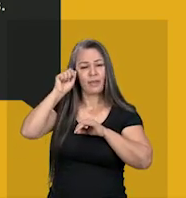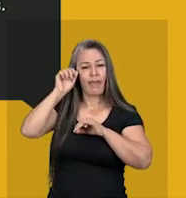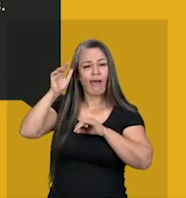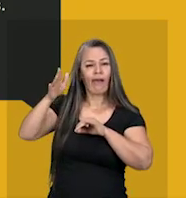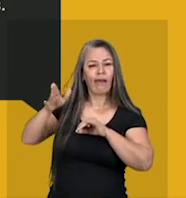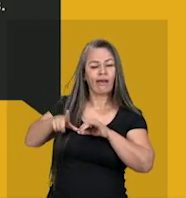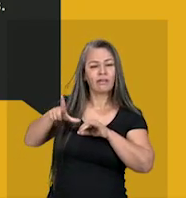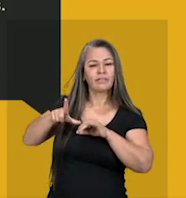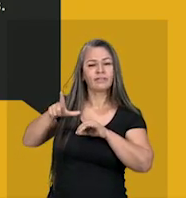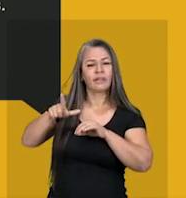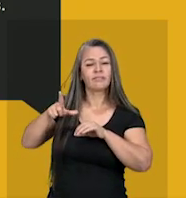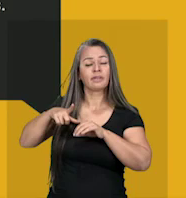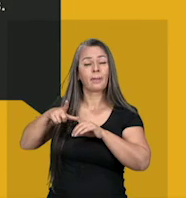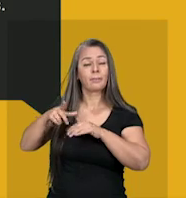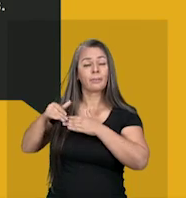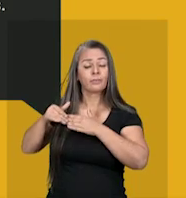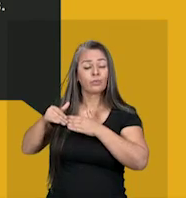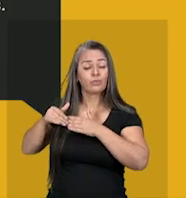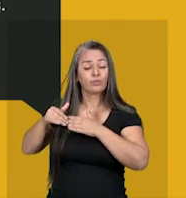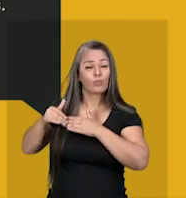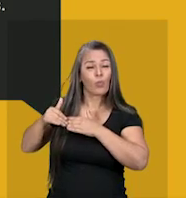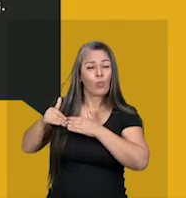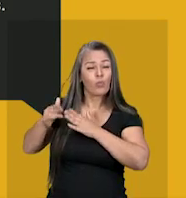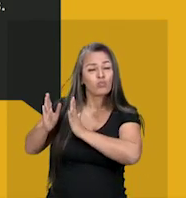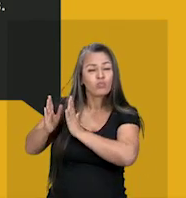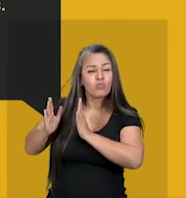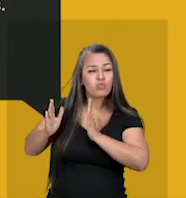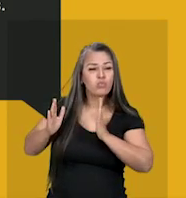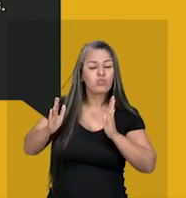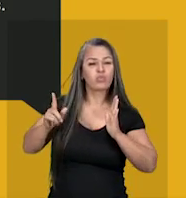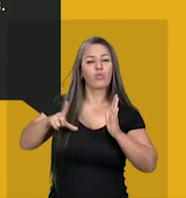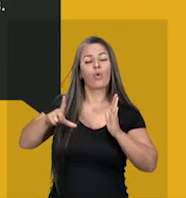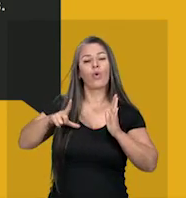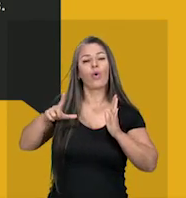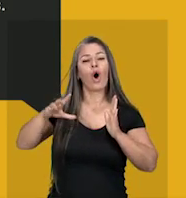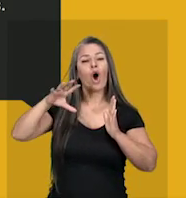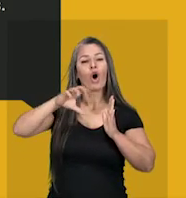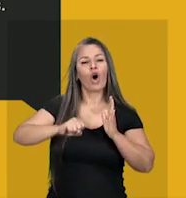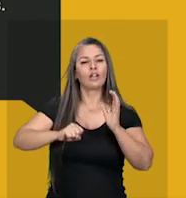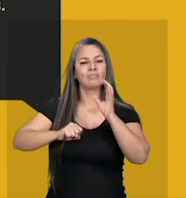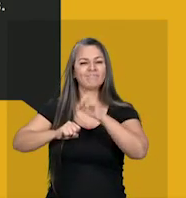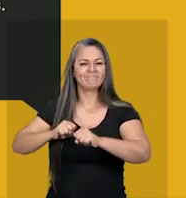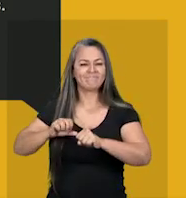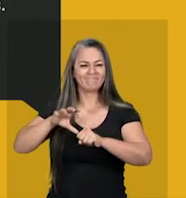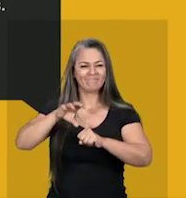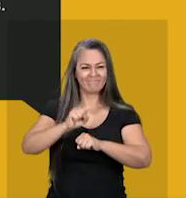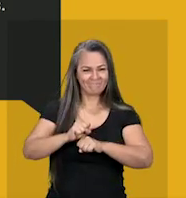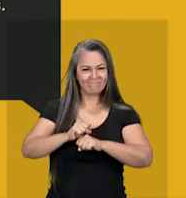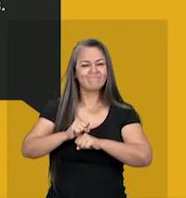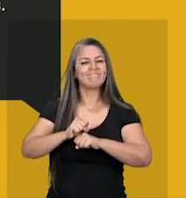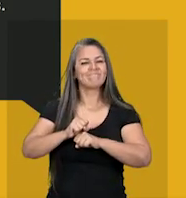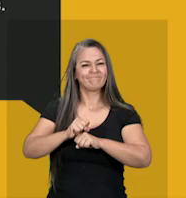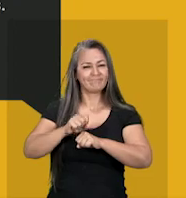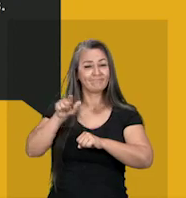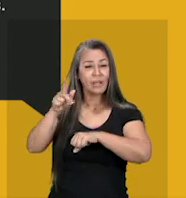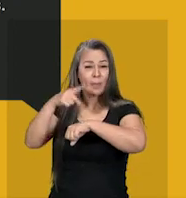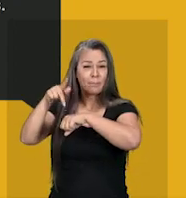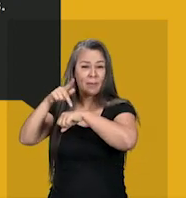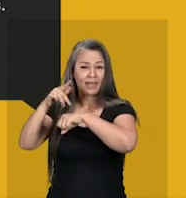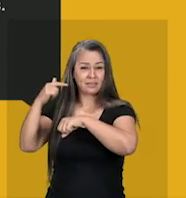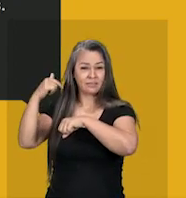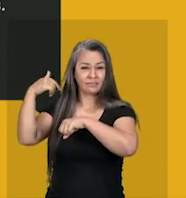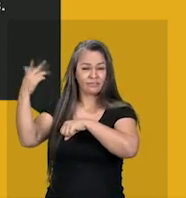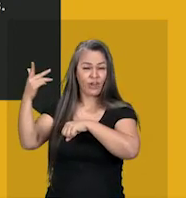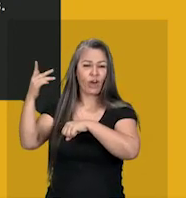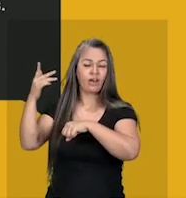inglesa, colonização francesa, portuguesa, holandesa, né? Então você teve nesse continente